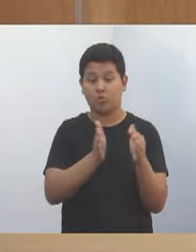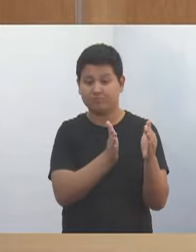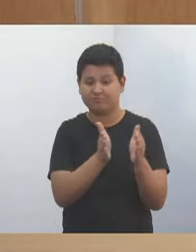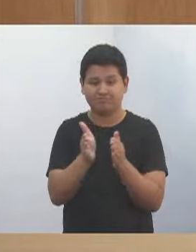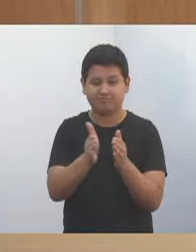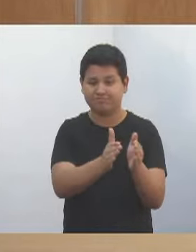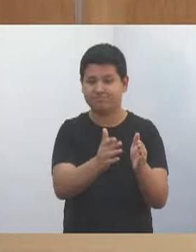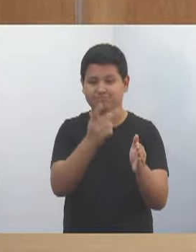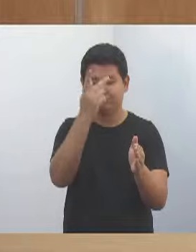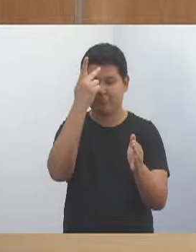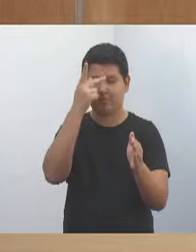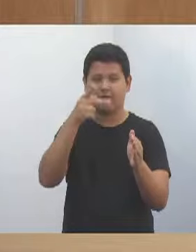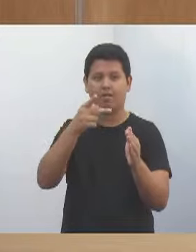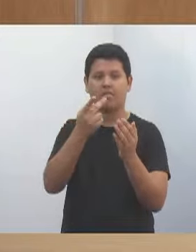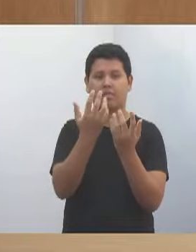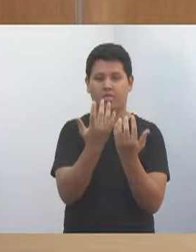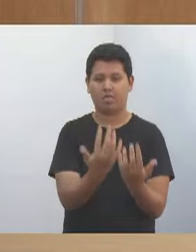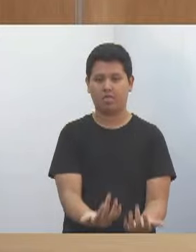mais baixos.